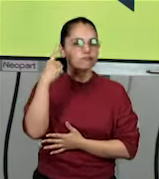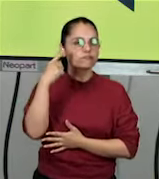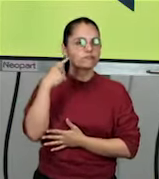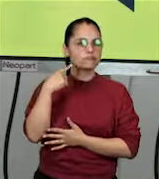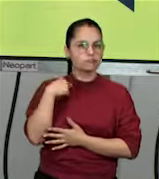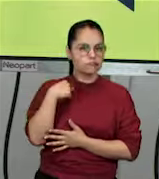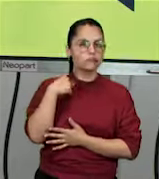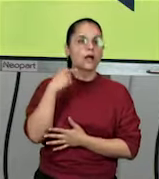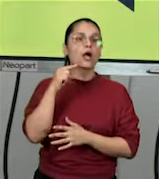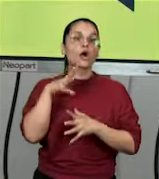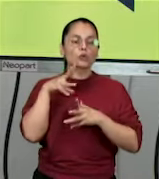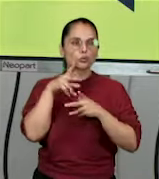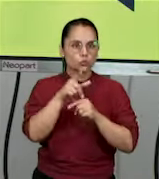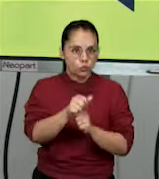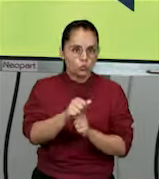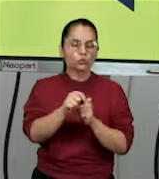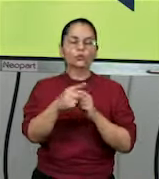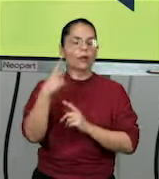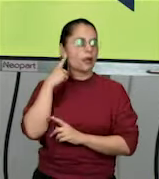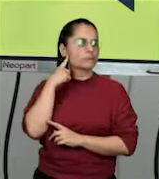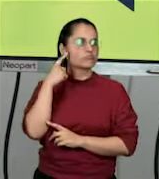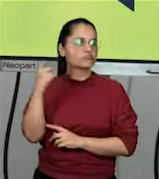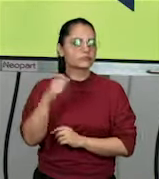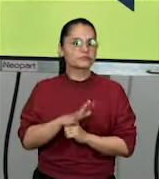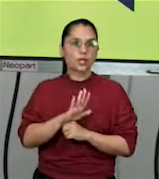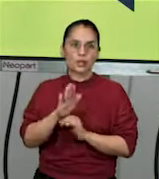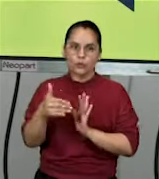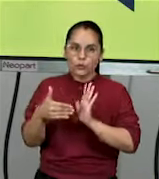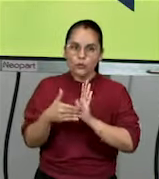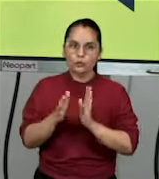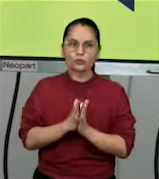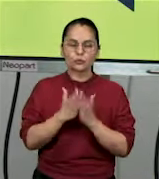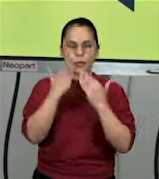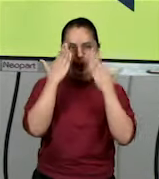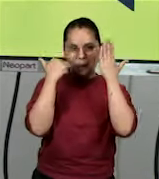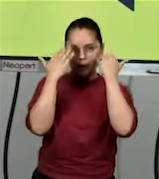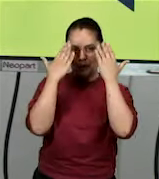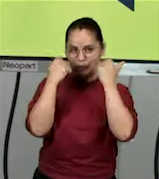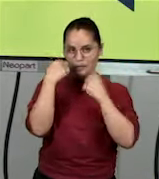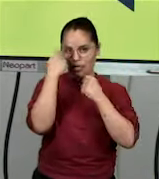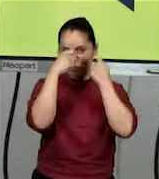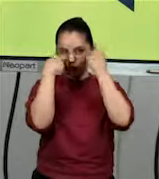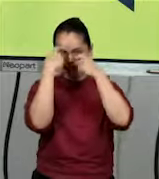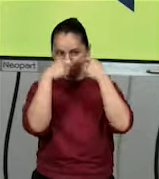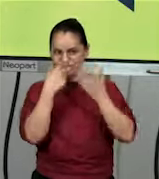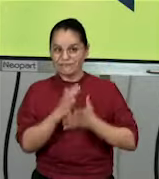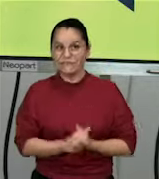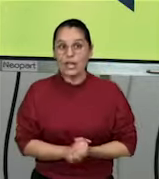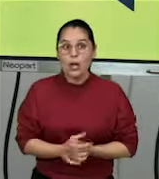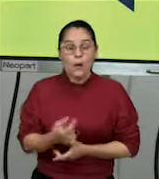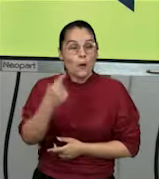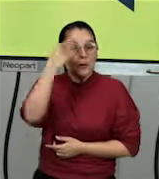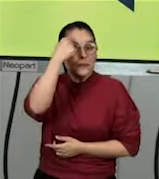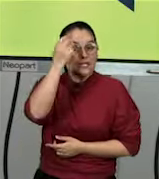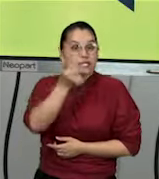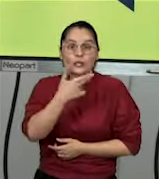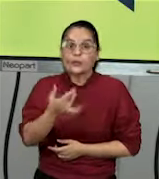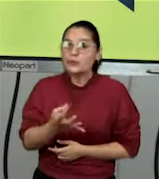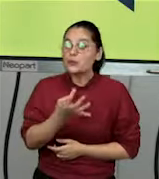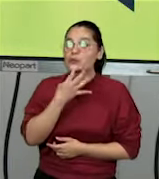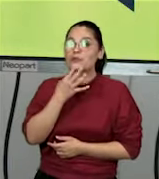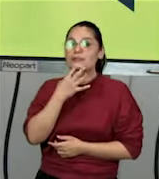tudo traz a ideia de sonoplastia. E por último, a maquiagem. Pensar em elementos,